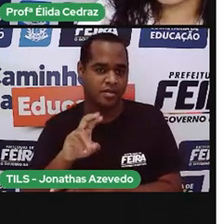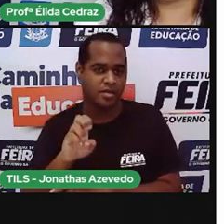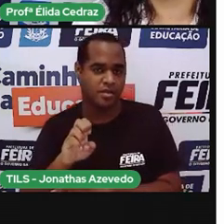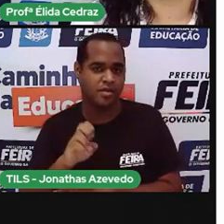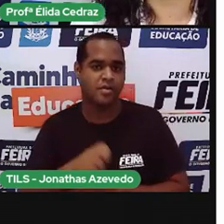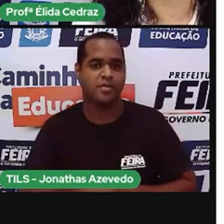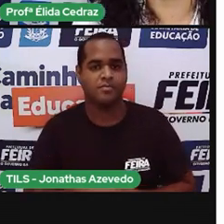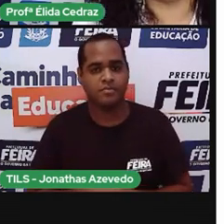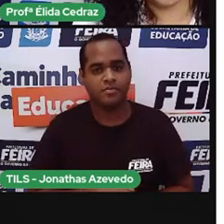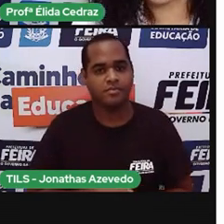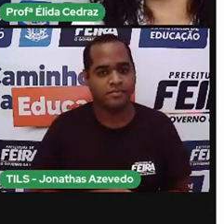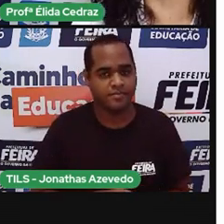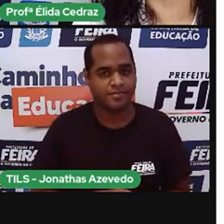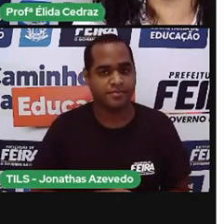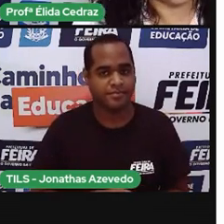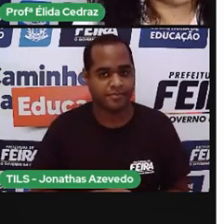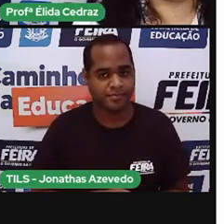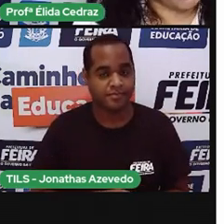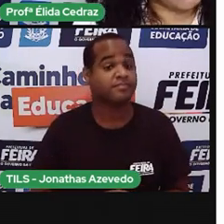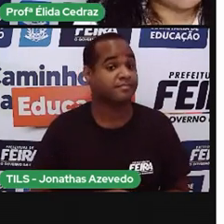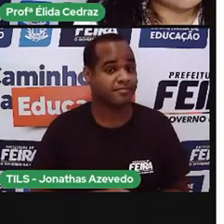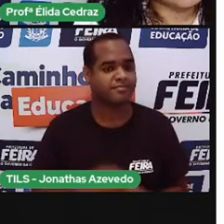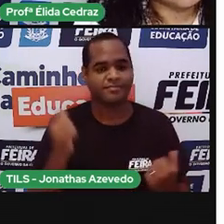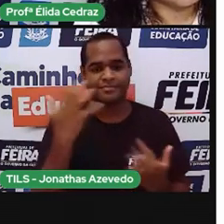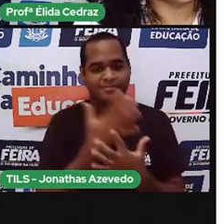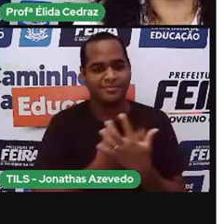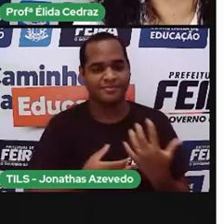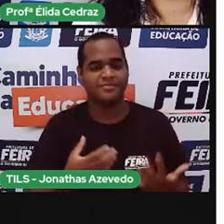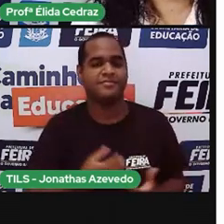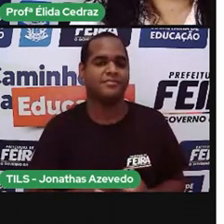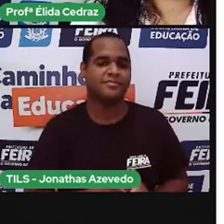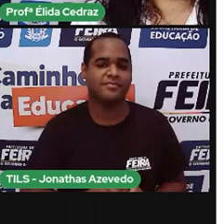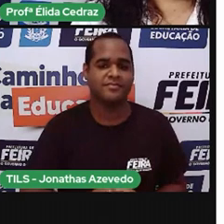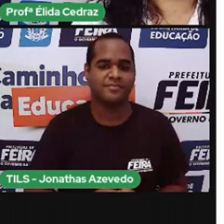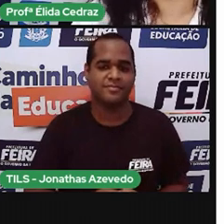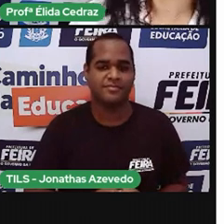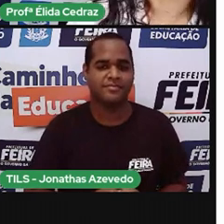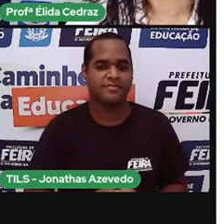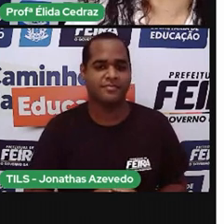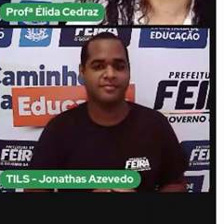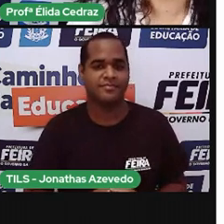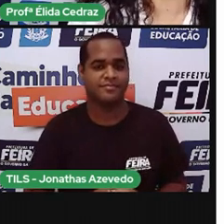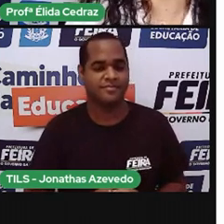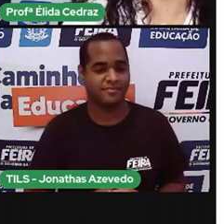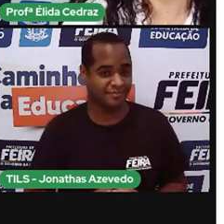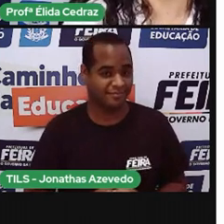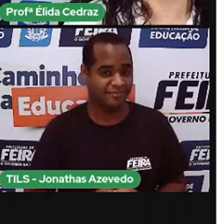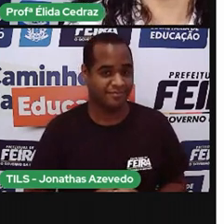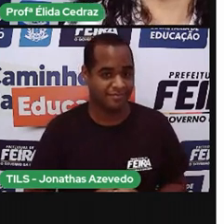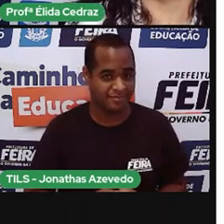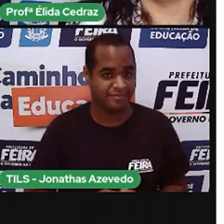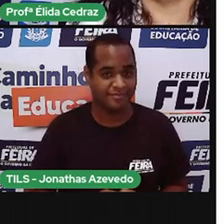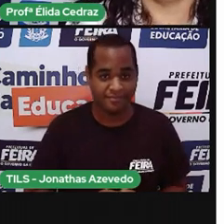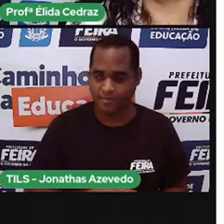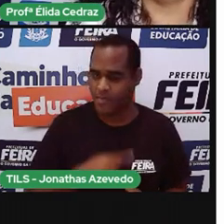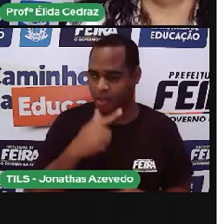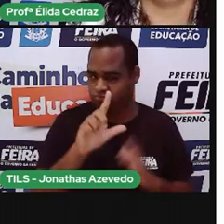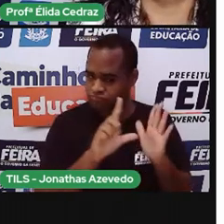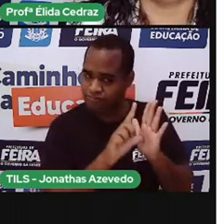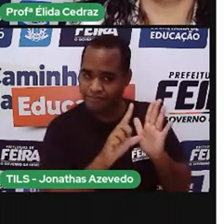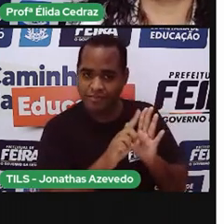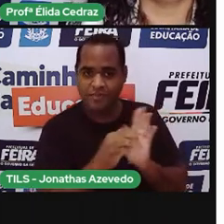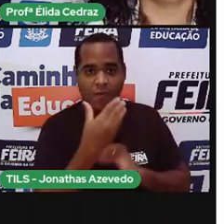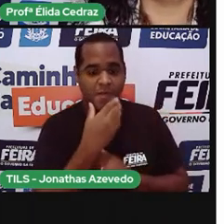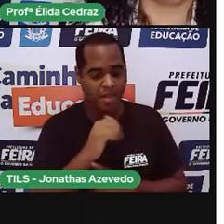antigas nós temos que cantar Bom vamos lá e foi na